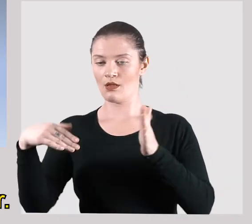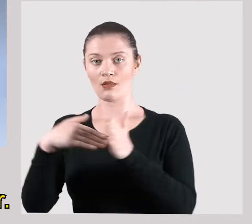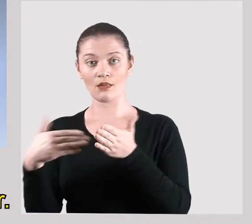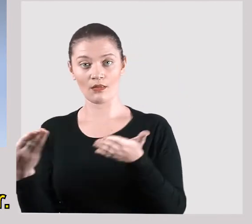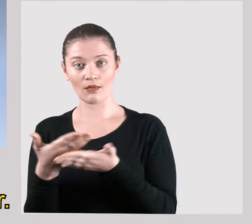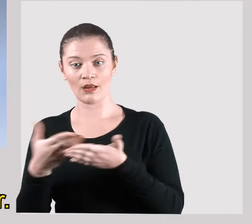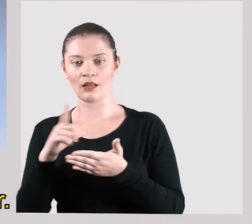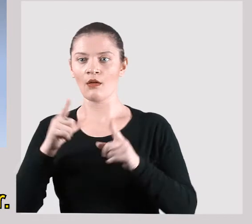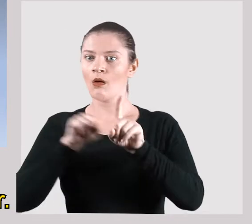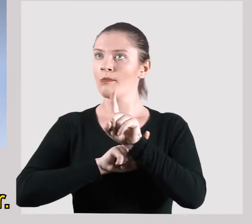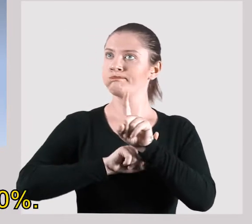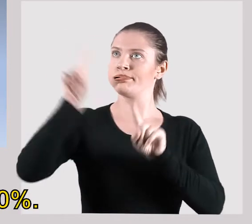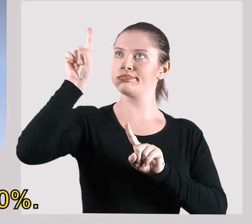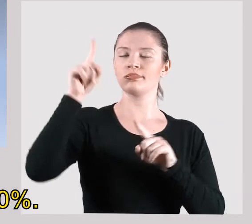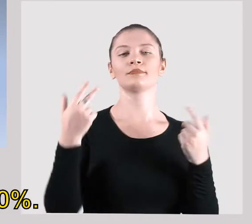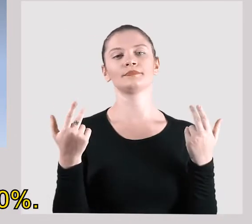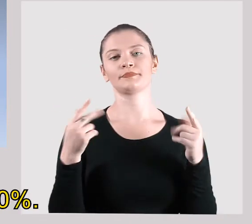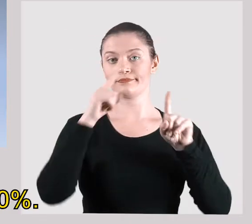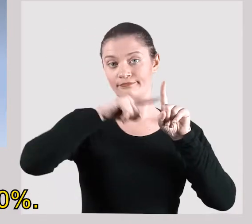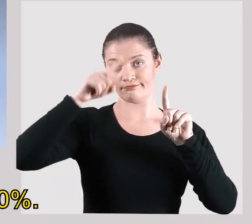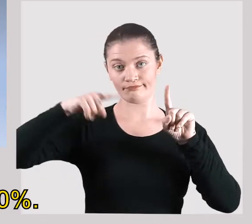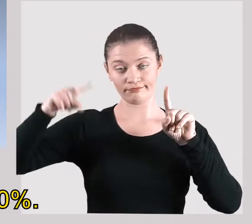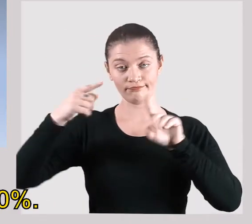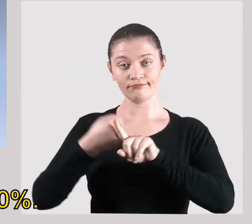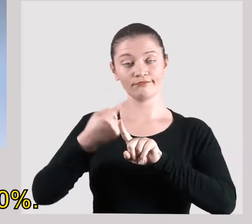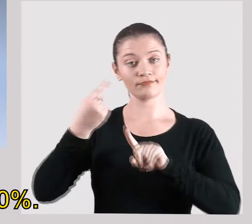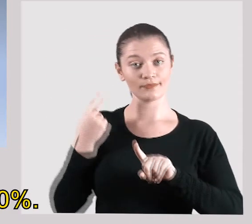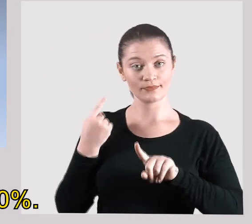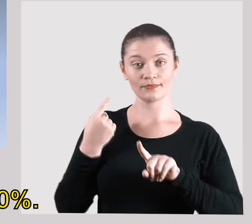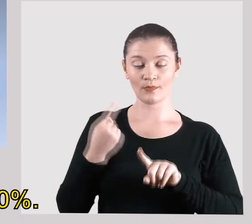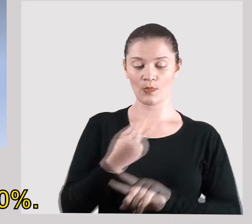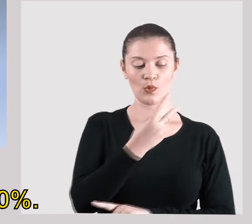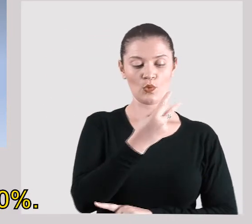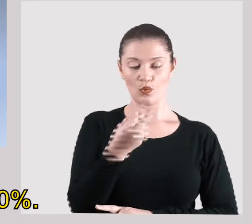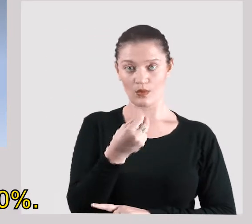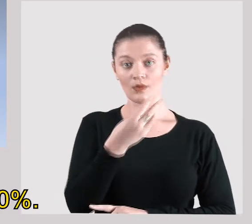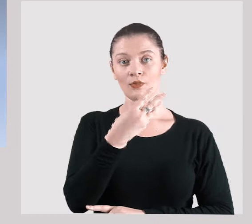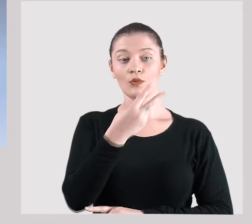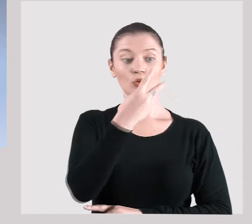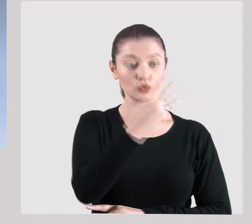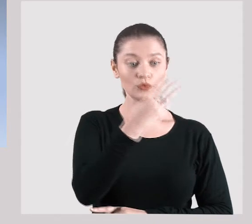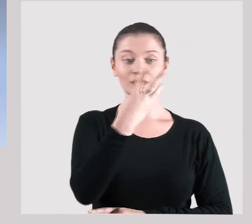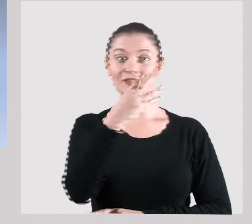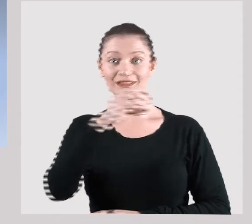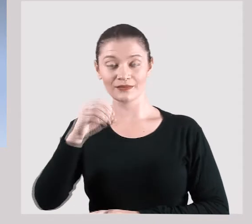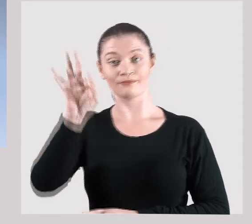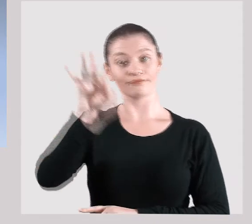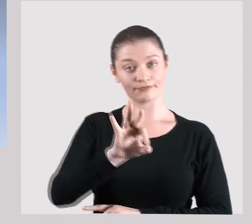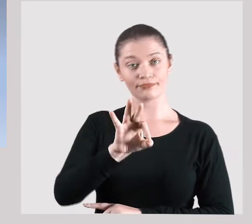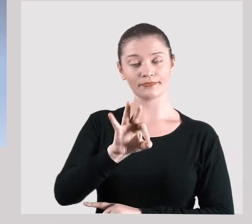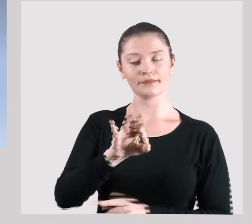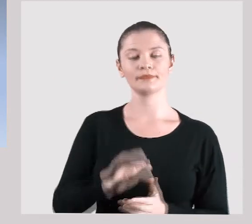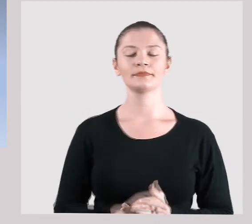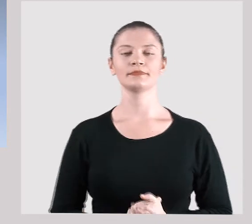é igual àquele gráfico anterior, né? Os casos aumentaram lá em 2.300%. E ele também fez um